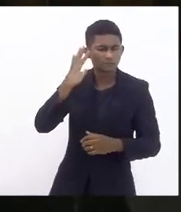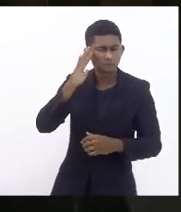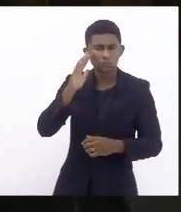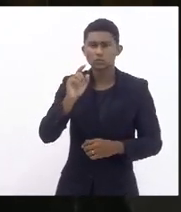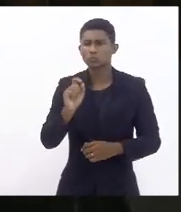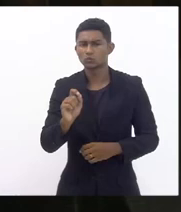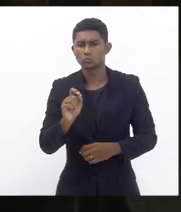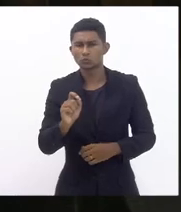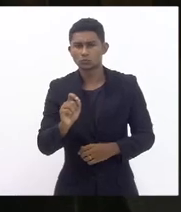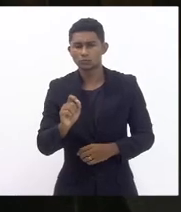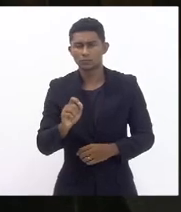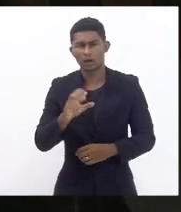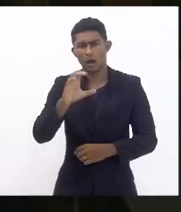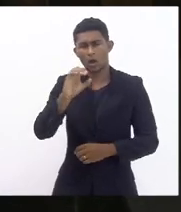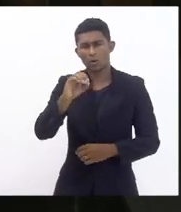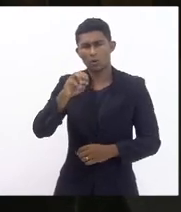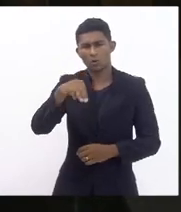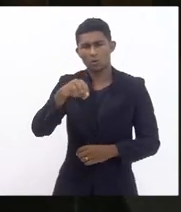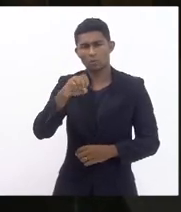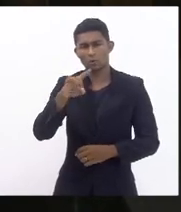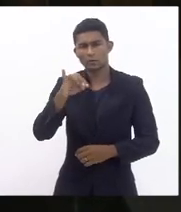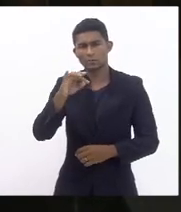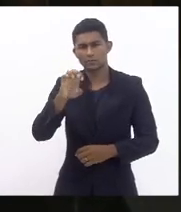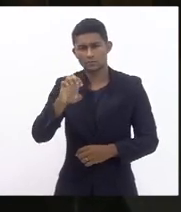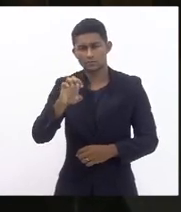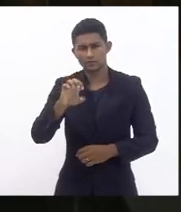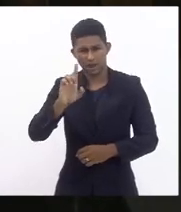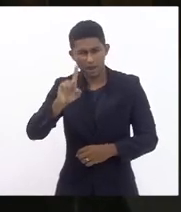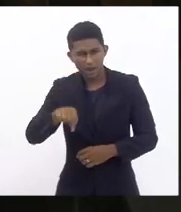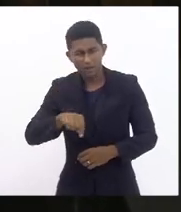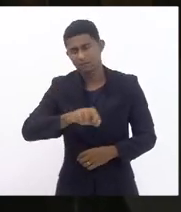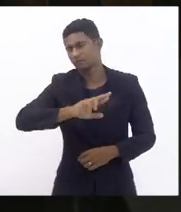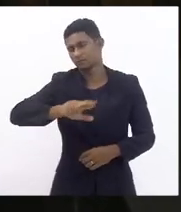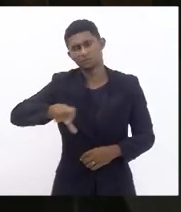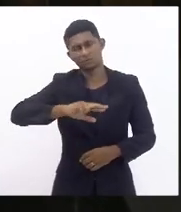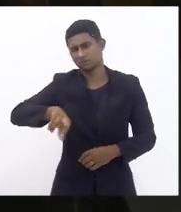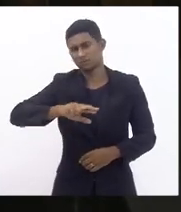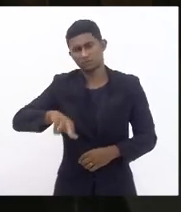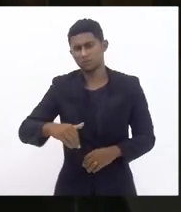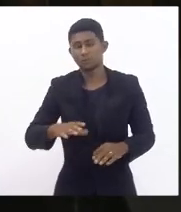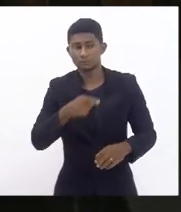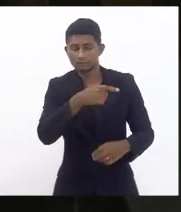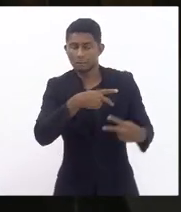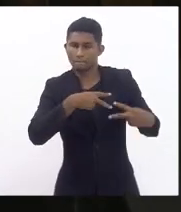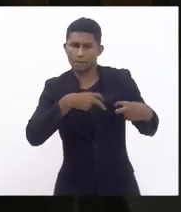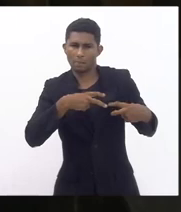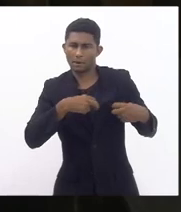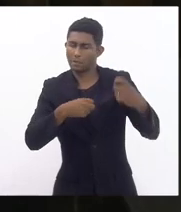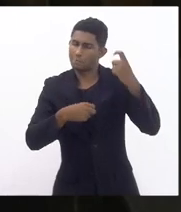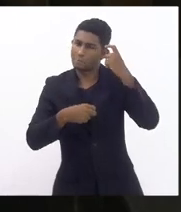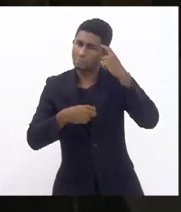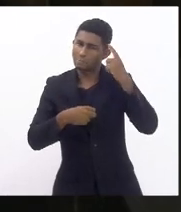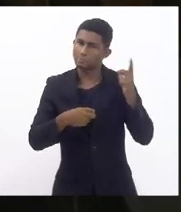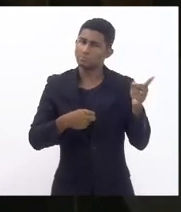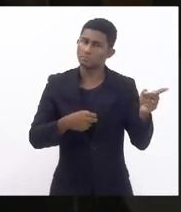que não o é, mas é tratado como o fosse, e mesmo assim,